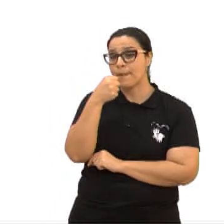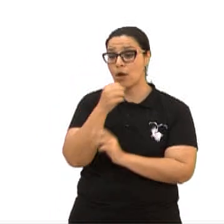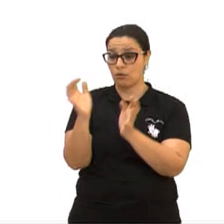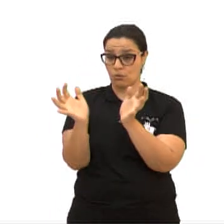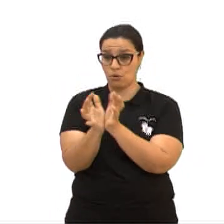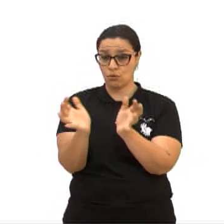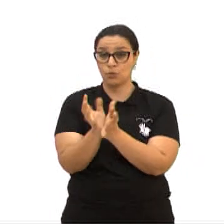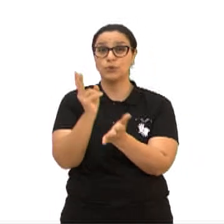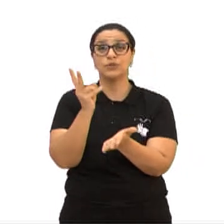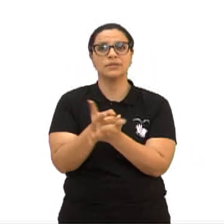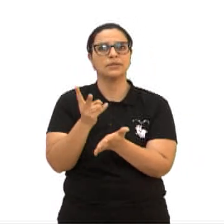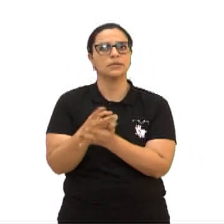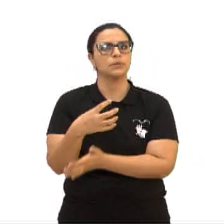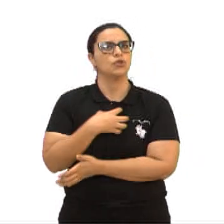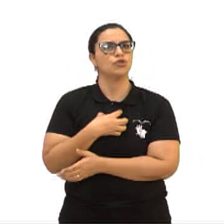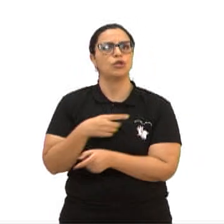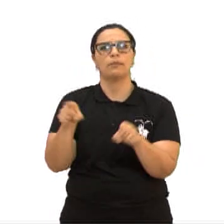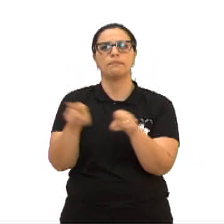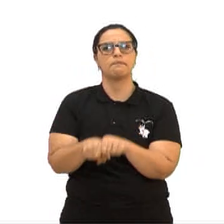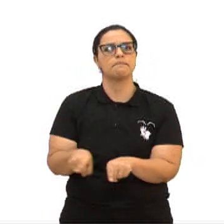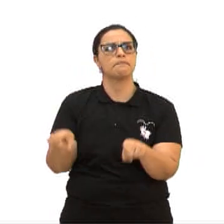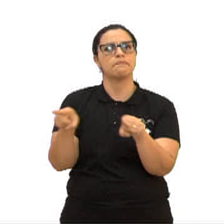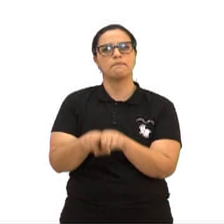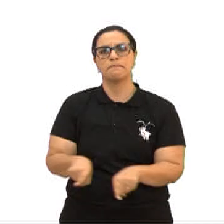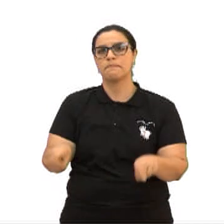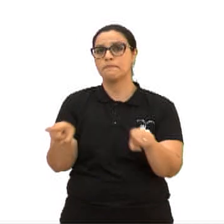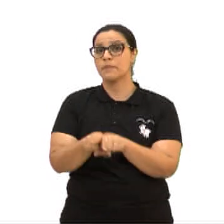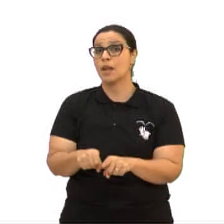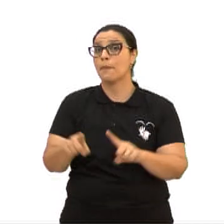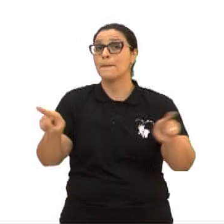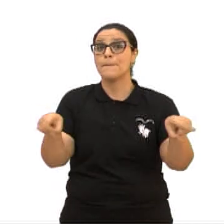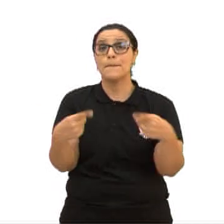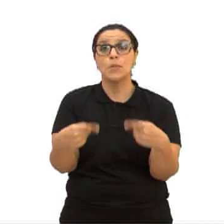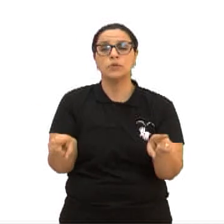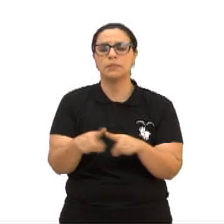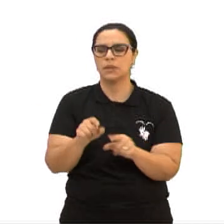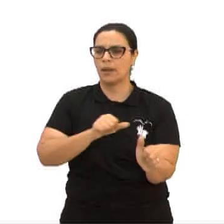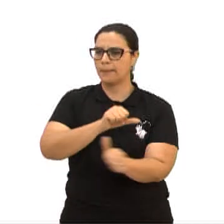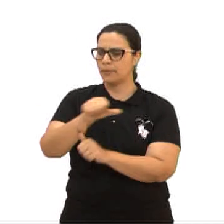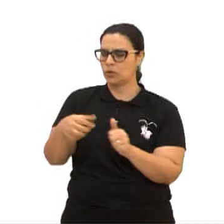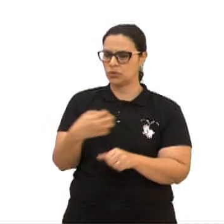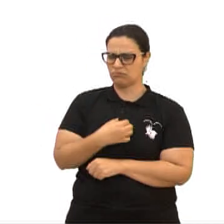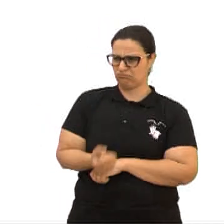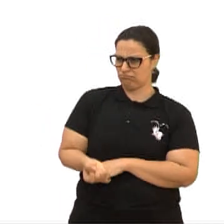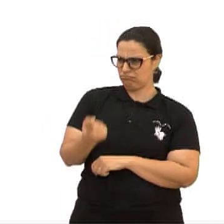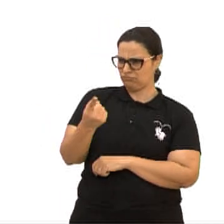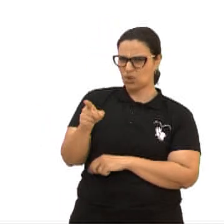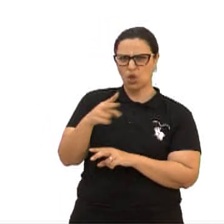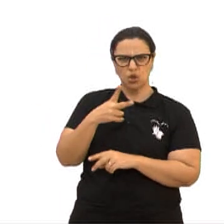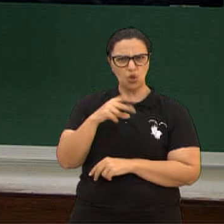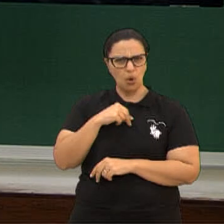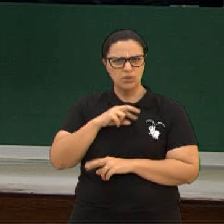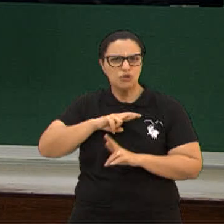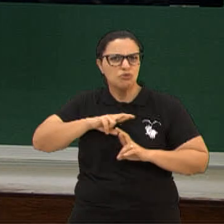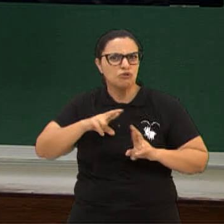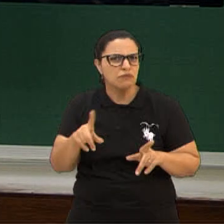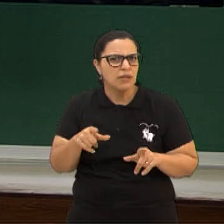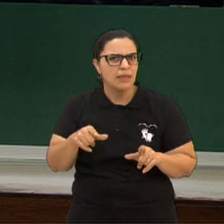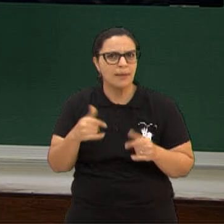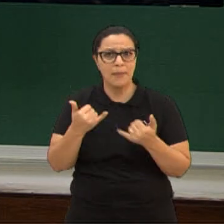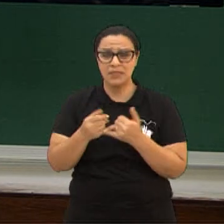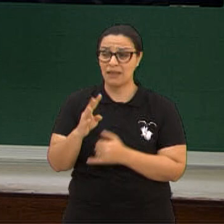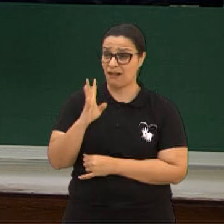ter sempre o mesmo estilo musical. Quando ele troca o estilo, a gente fica, nossa, ou